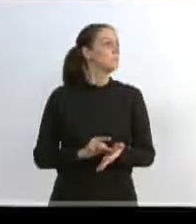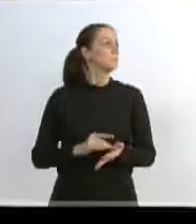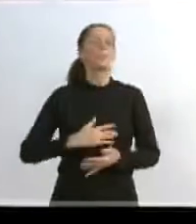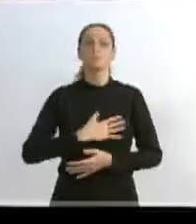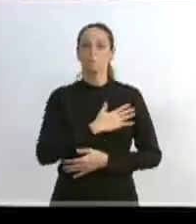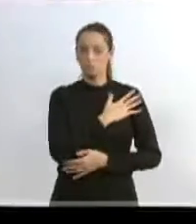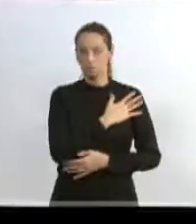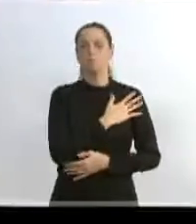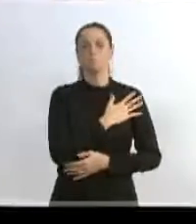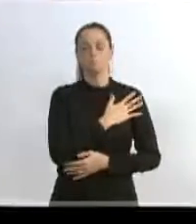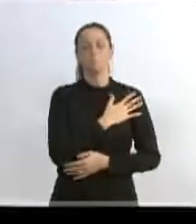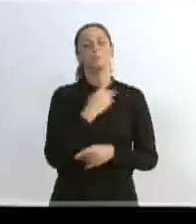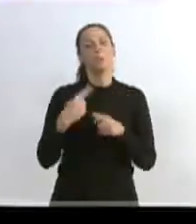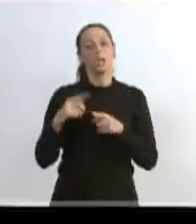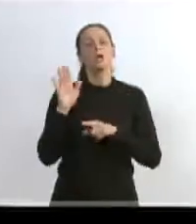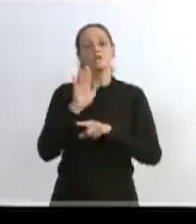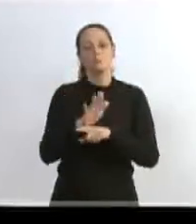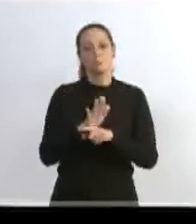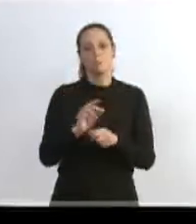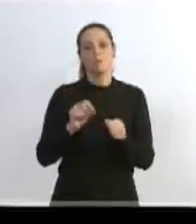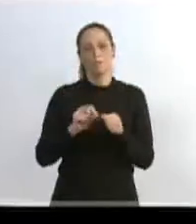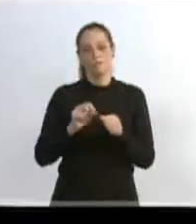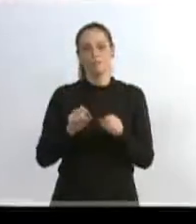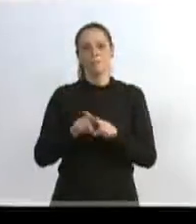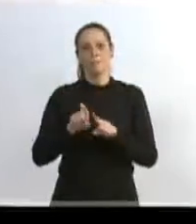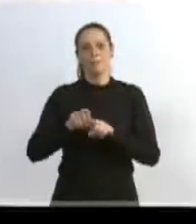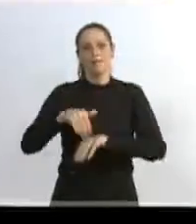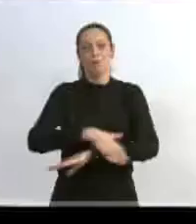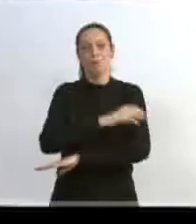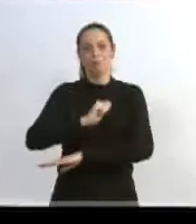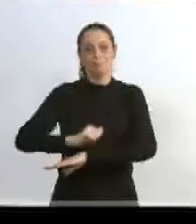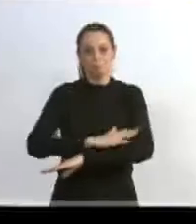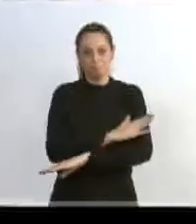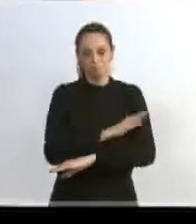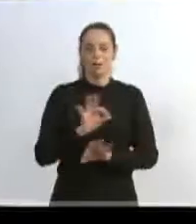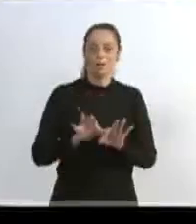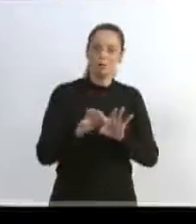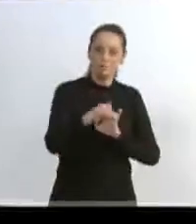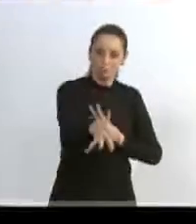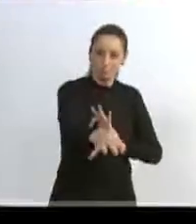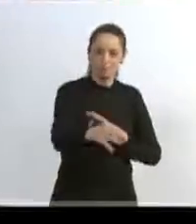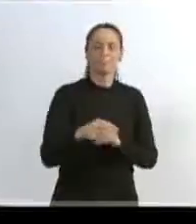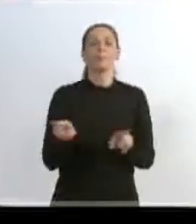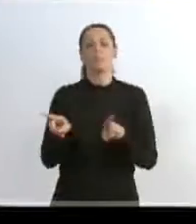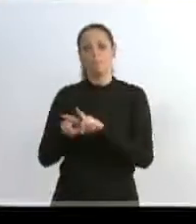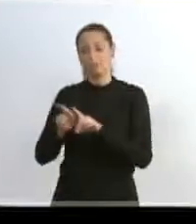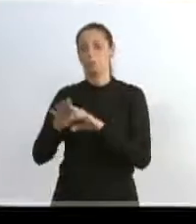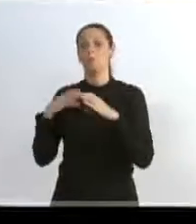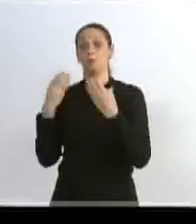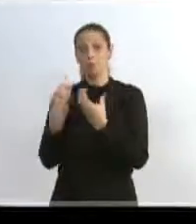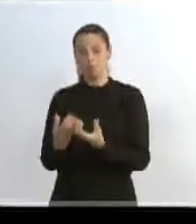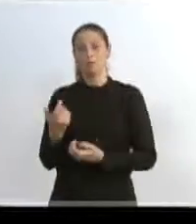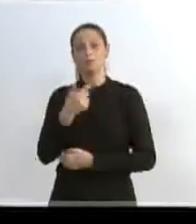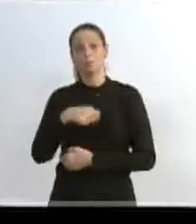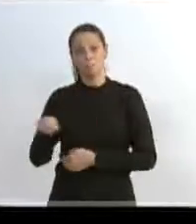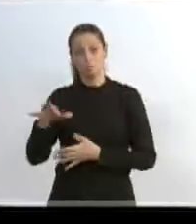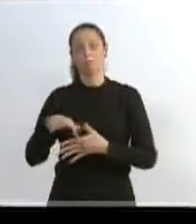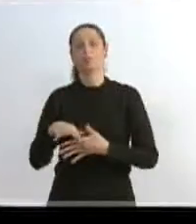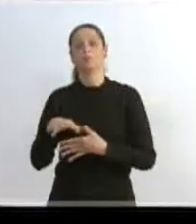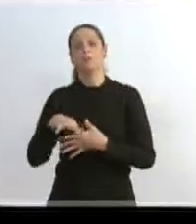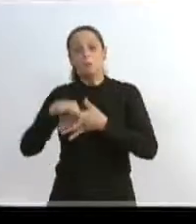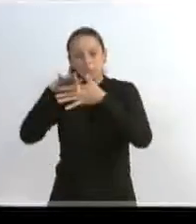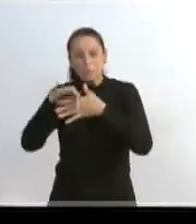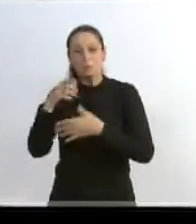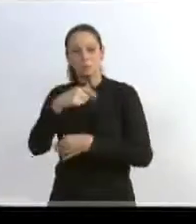onde obviamente importante além das lutas feitas pelas associações de moradores e de lideranças daquela comunidade da qual faz parte ter um vereador